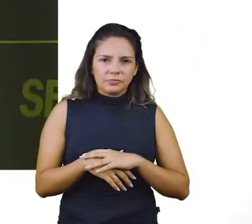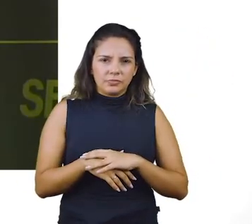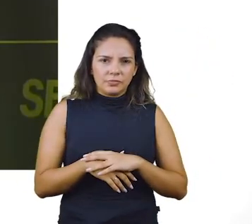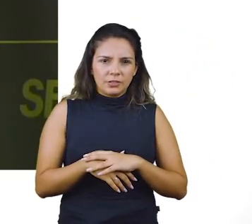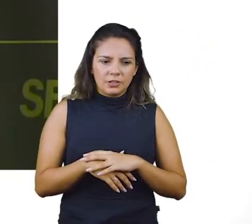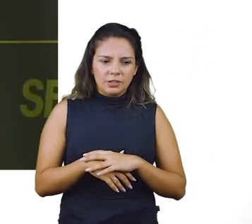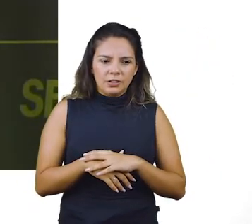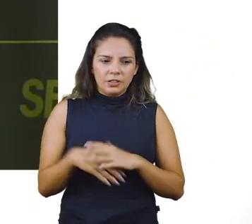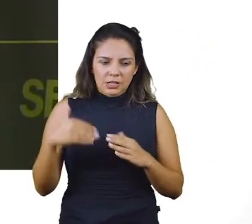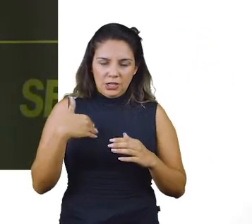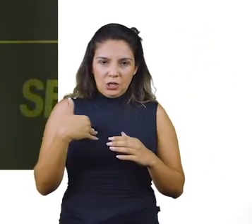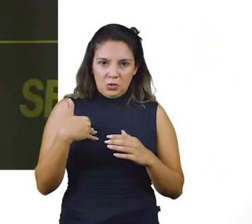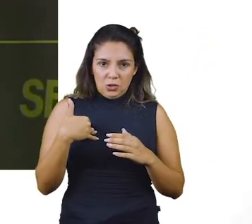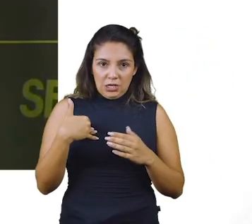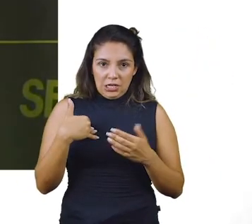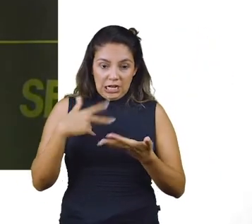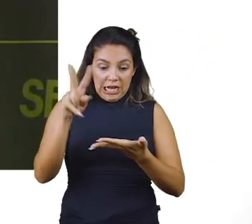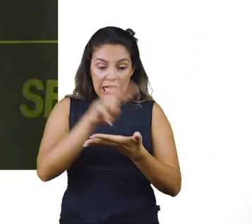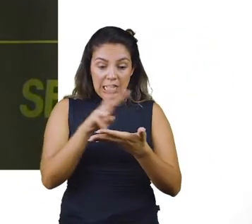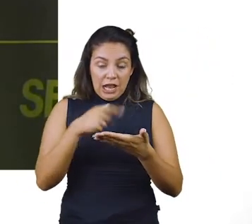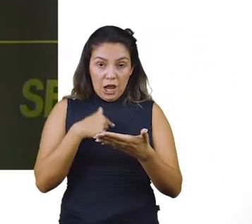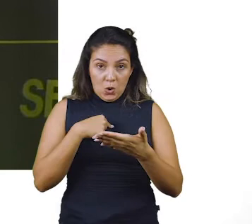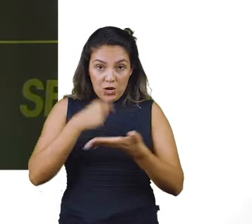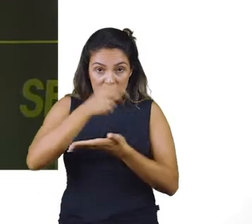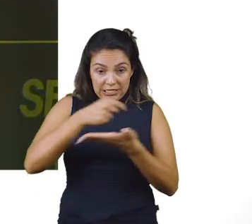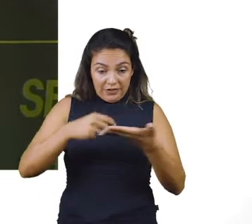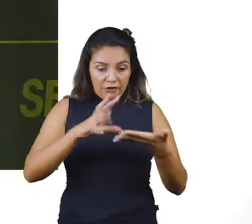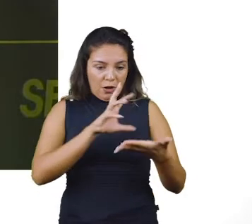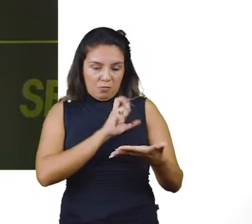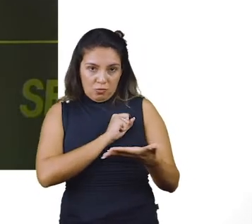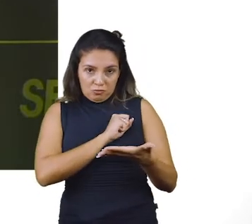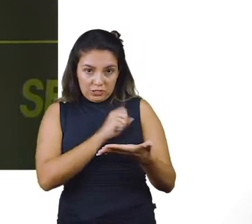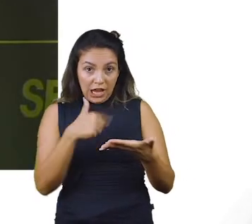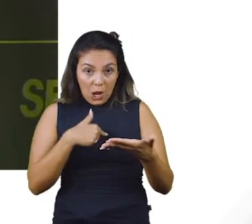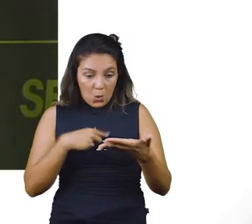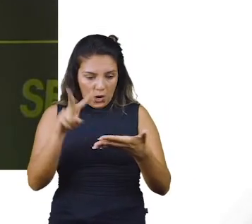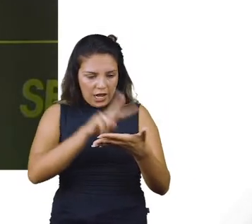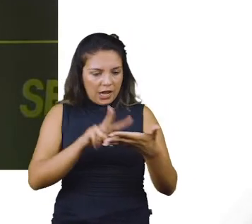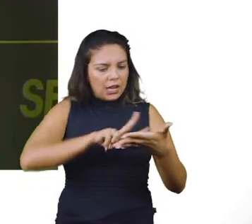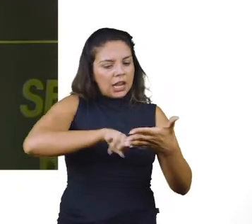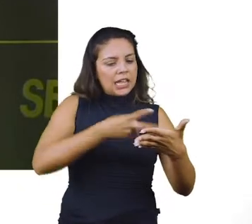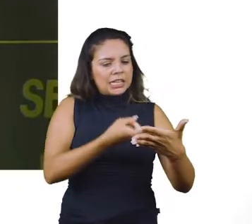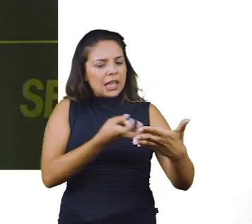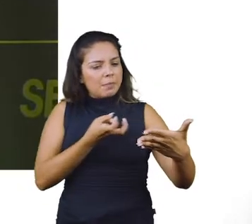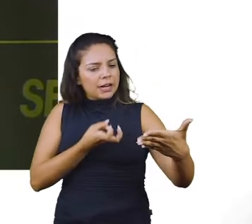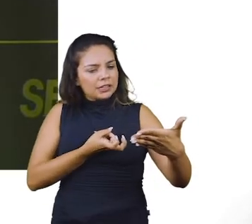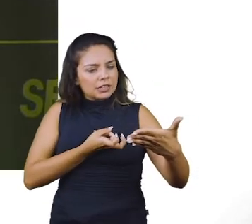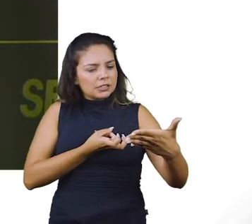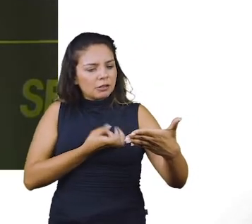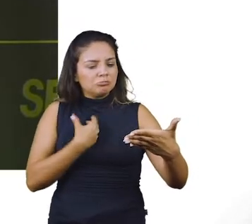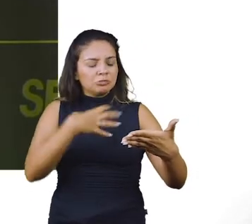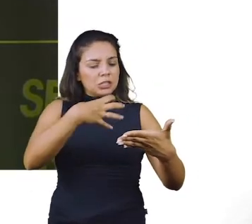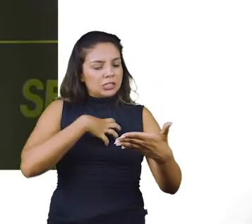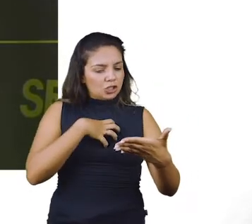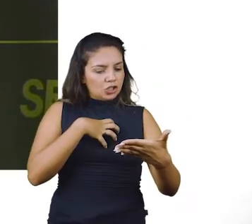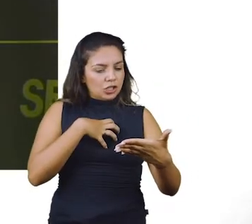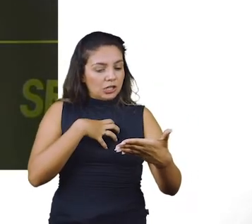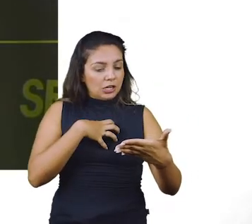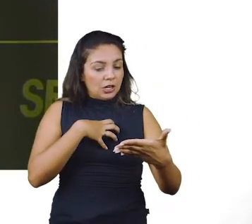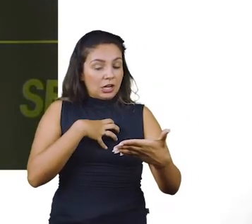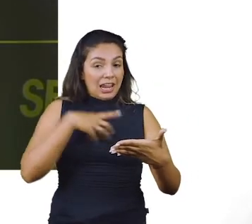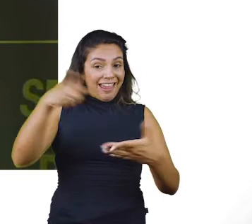minha viagem que eu fiz ao escrever o meu romance é uma. E a visão